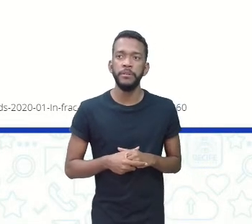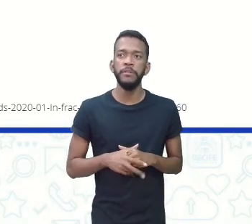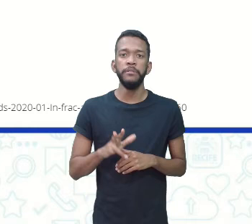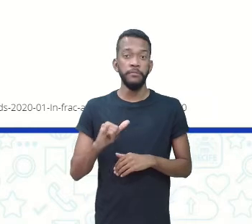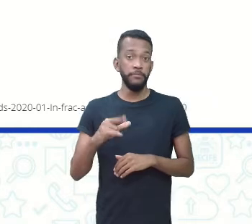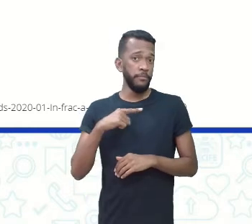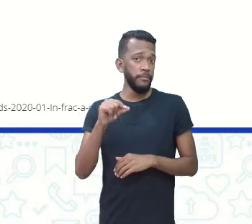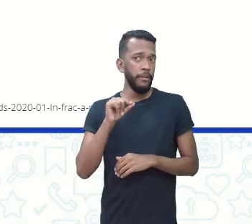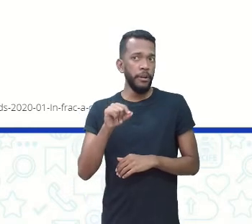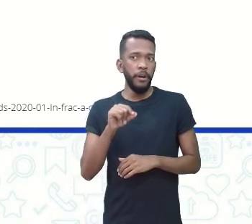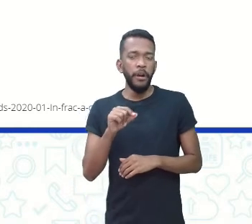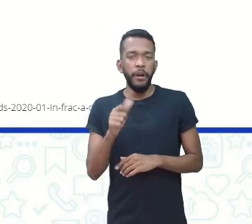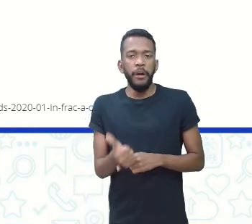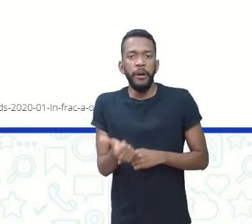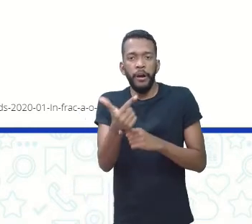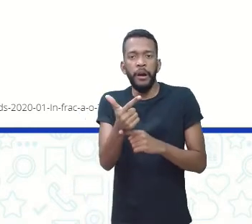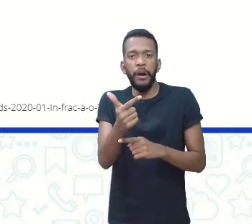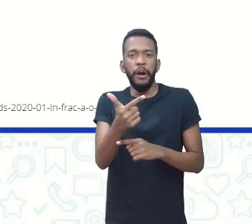vai ter